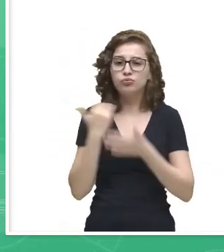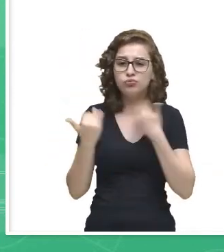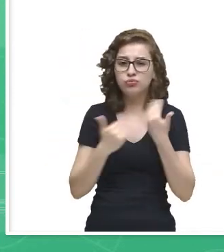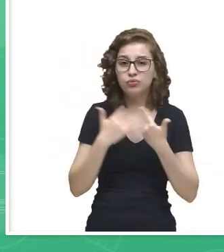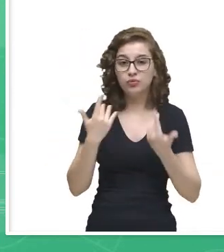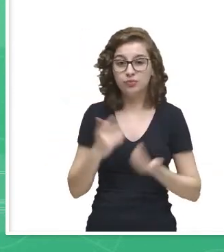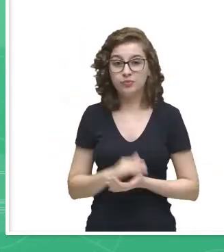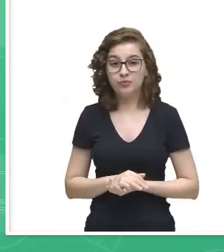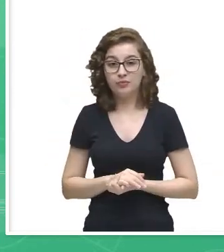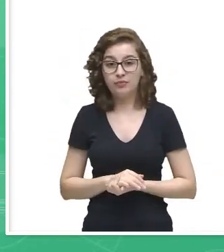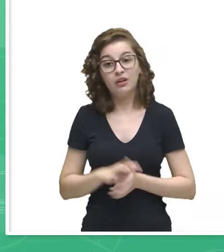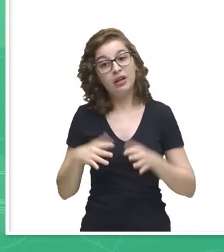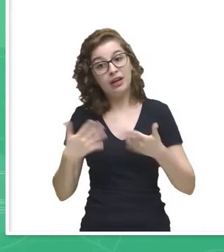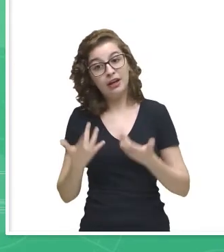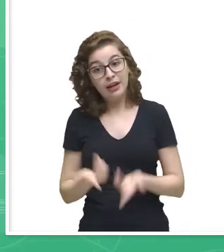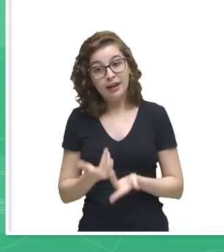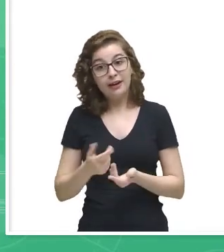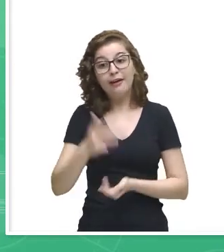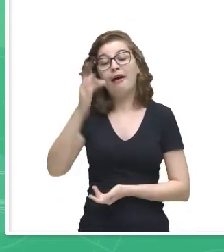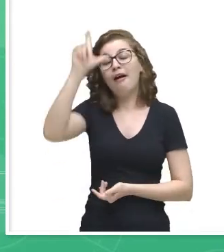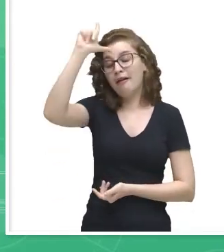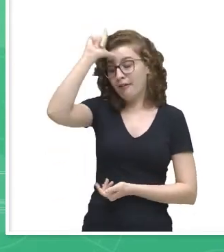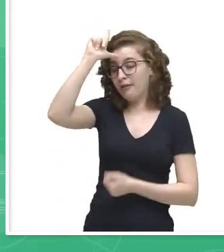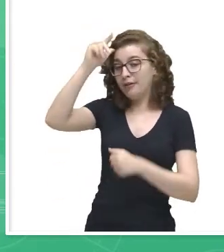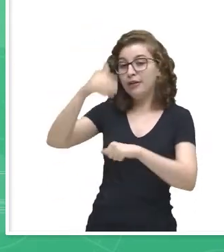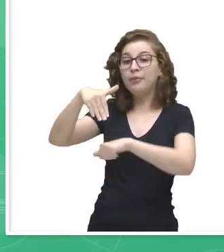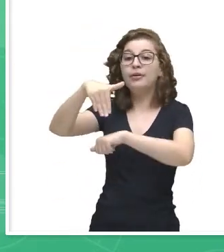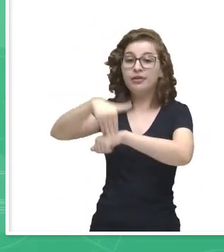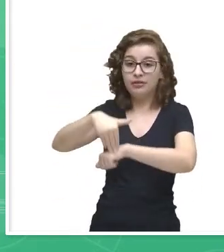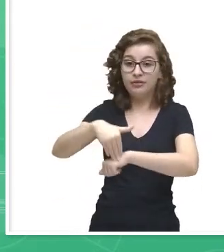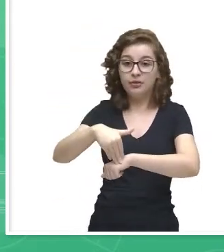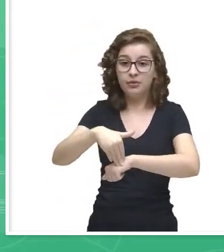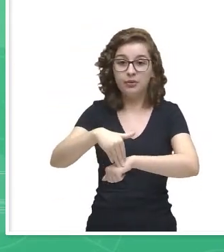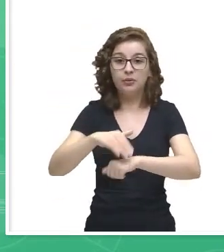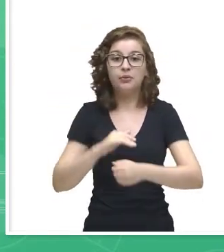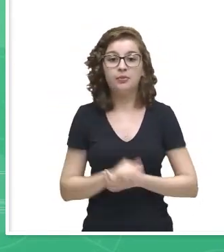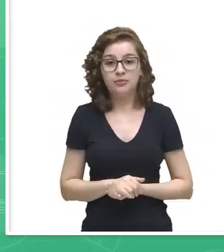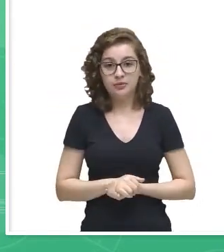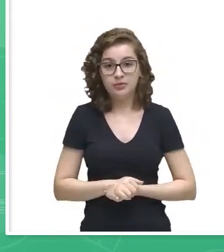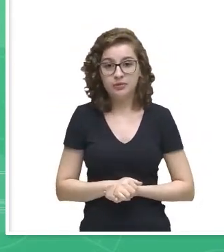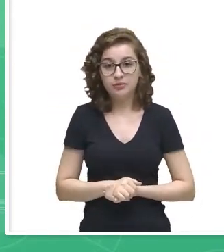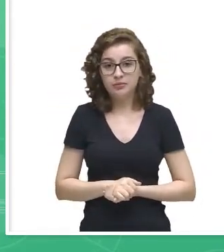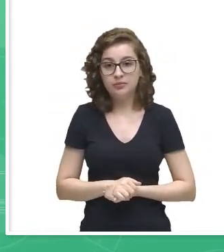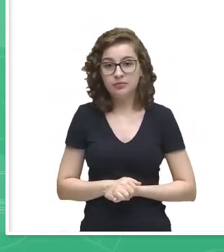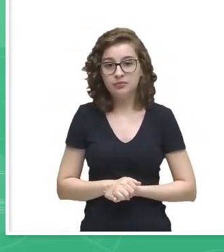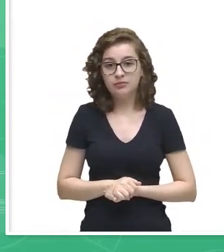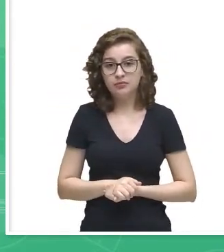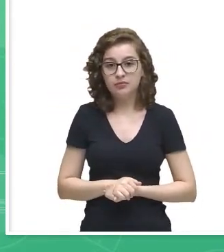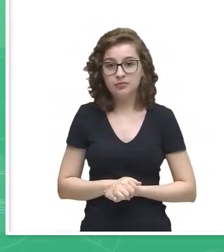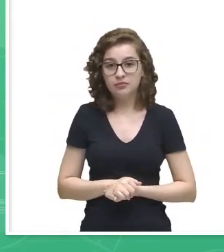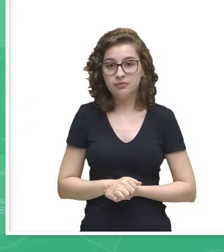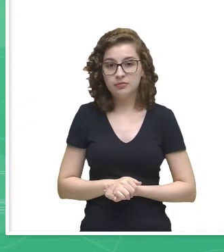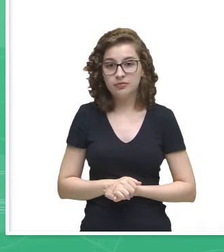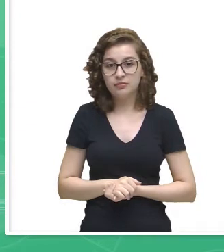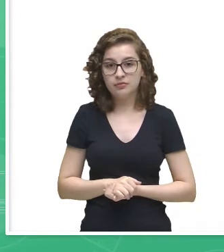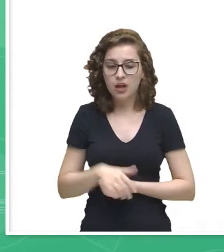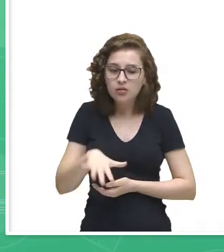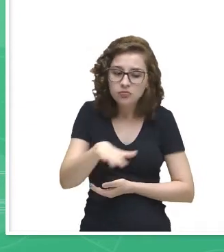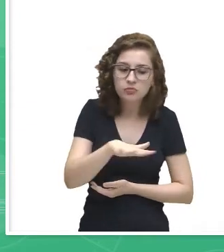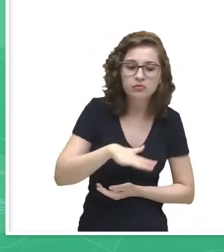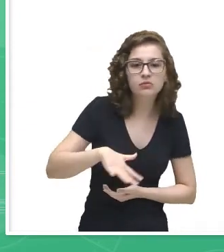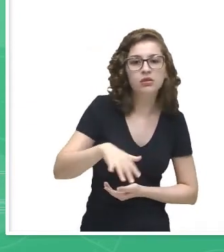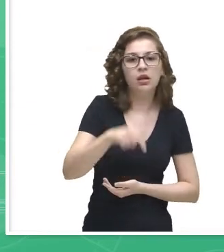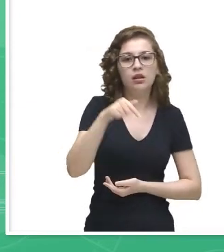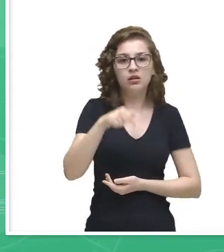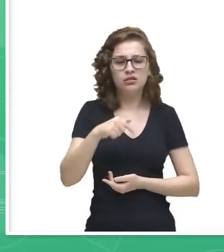grande culpada da Primeira Guerra e humilhada com o Tratado de Versalhes, né? Dentro desse caldo